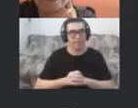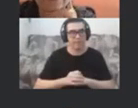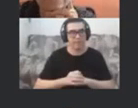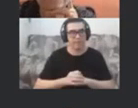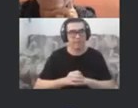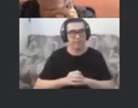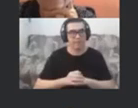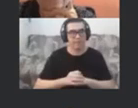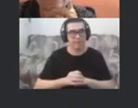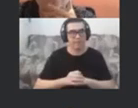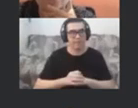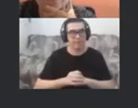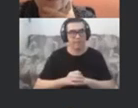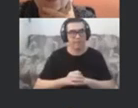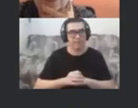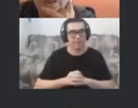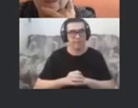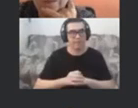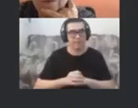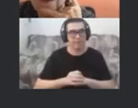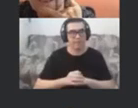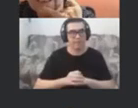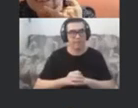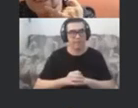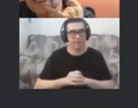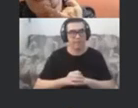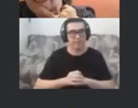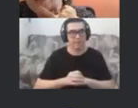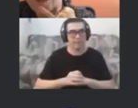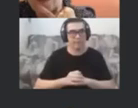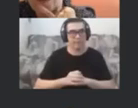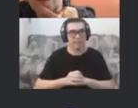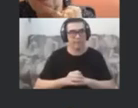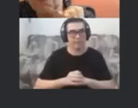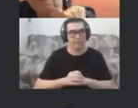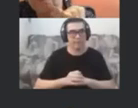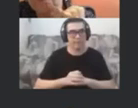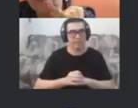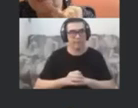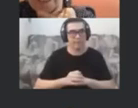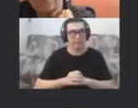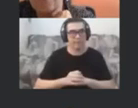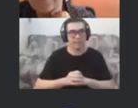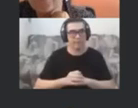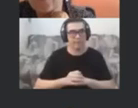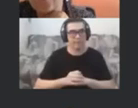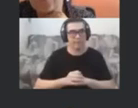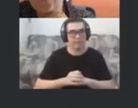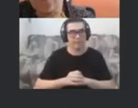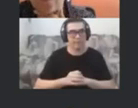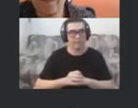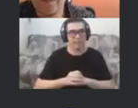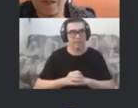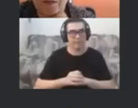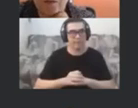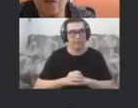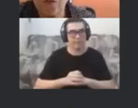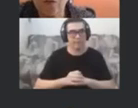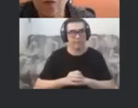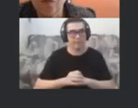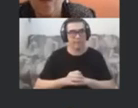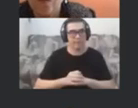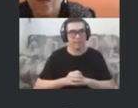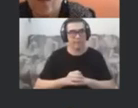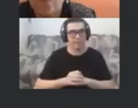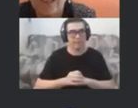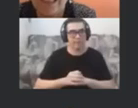tá? Esse sistema nós patenteamos, e a patente foi concedida agora, em 2021, que